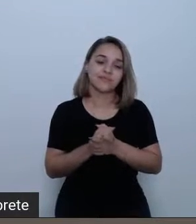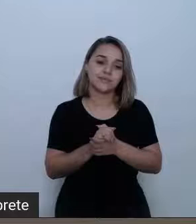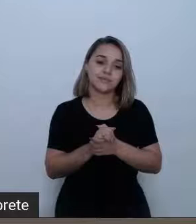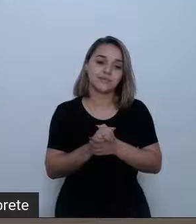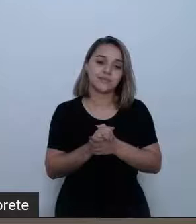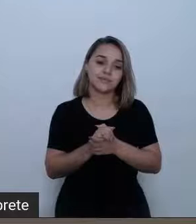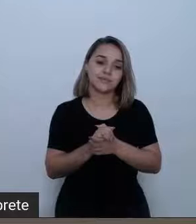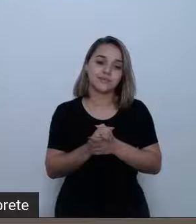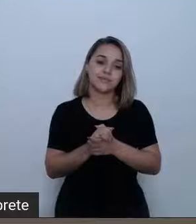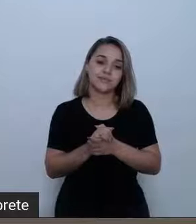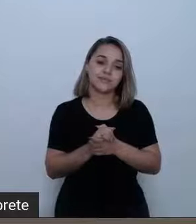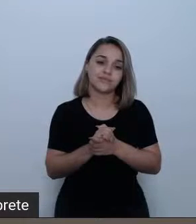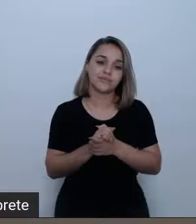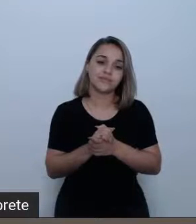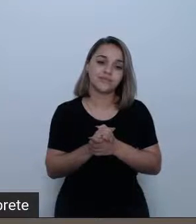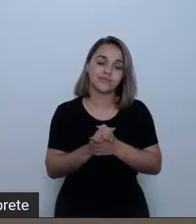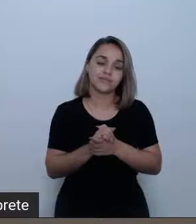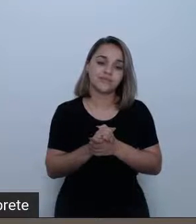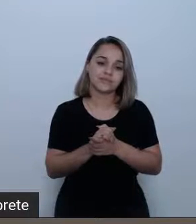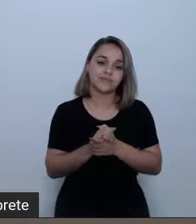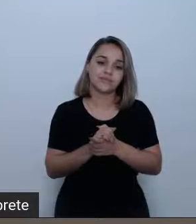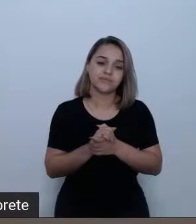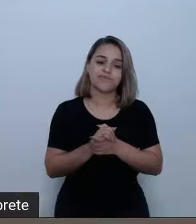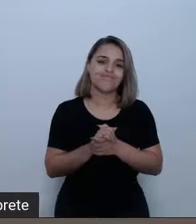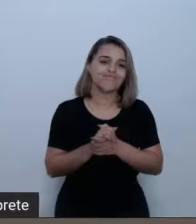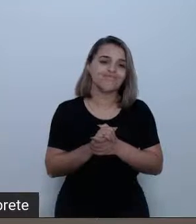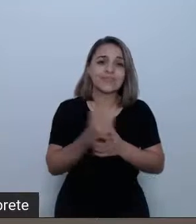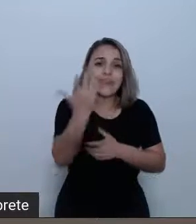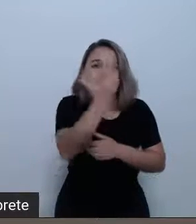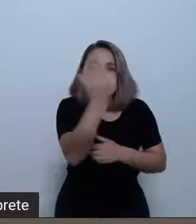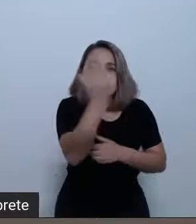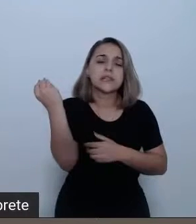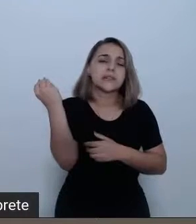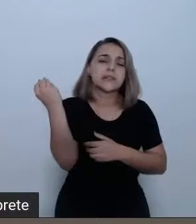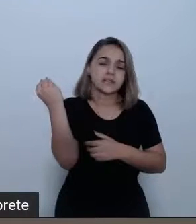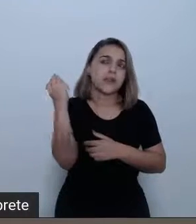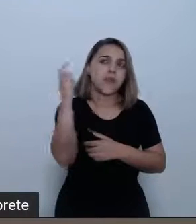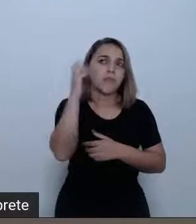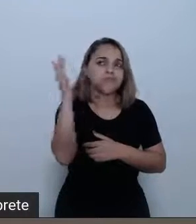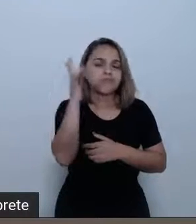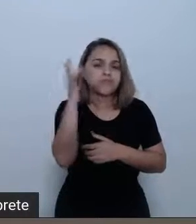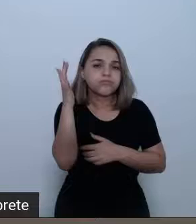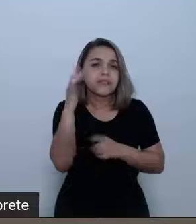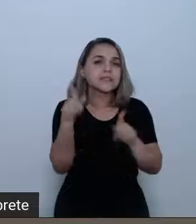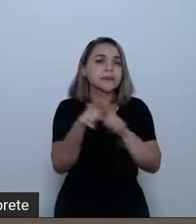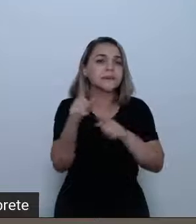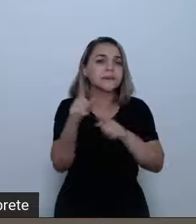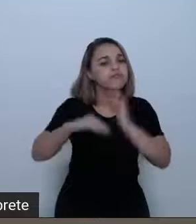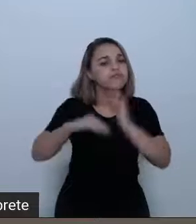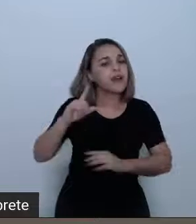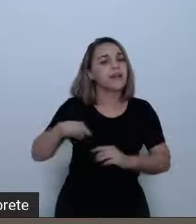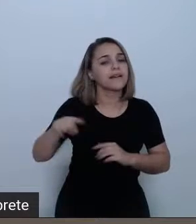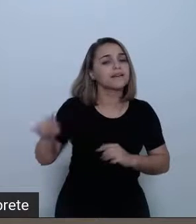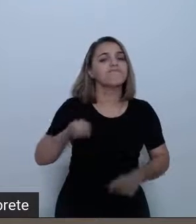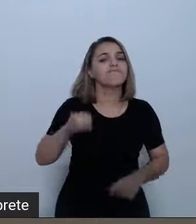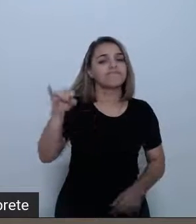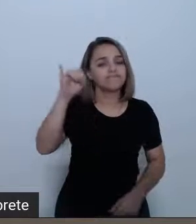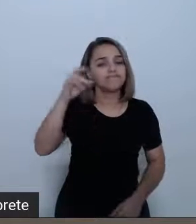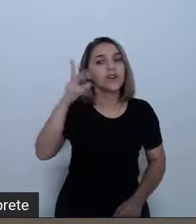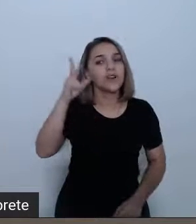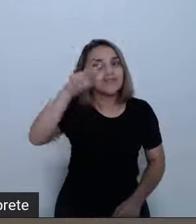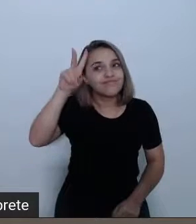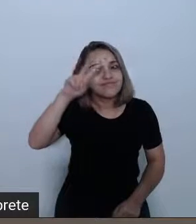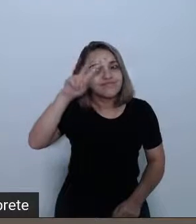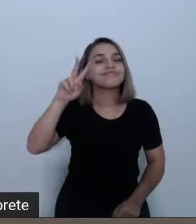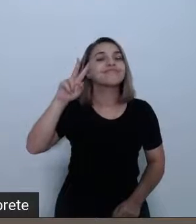o apagamento desse tipo de pensamento e de produção é importante a gente resgatar, não ter o bem